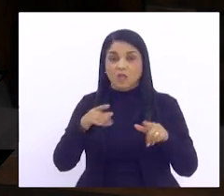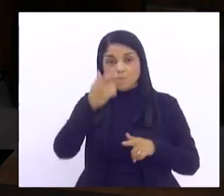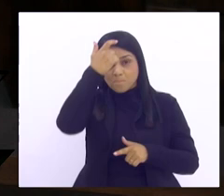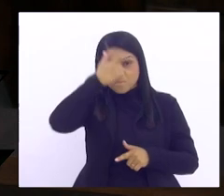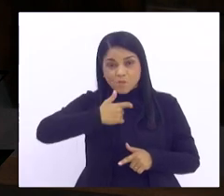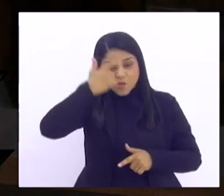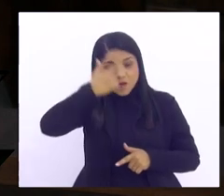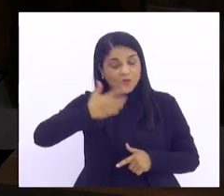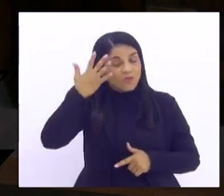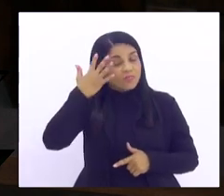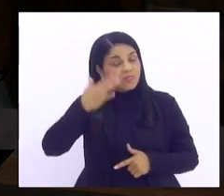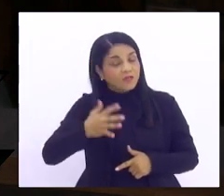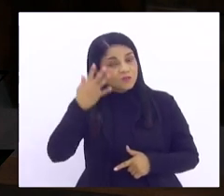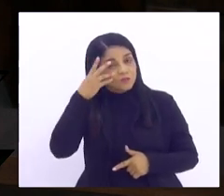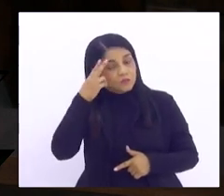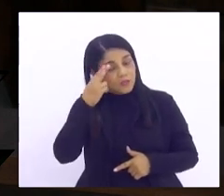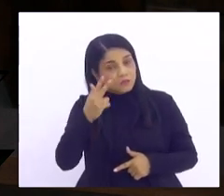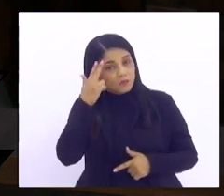que é natural.